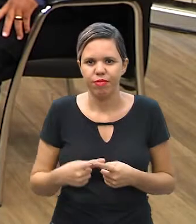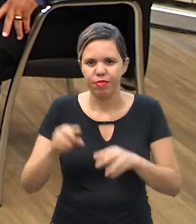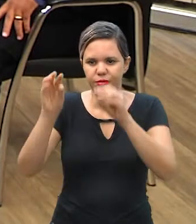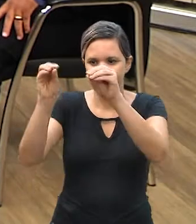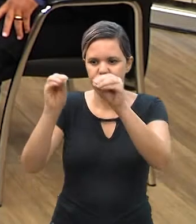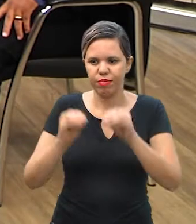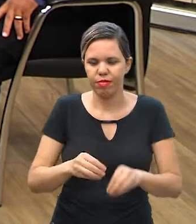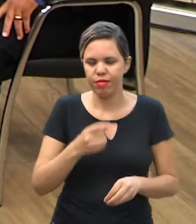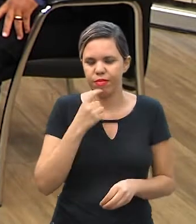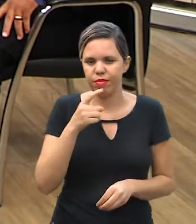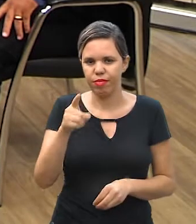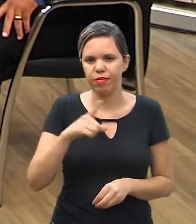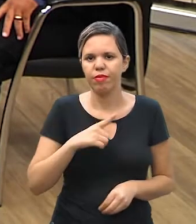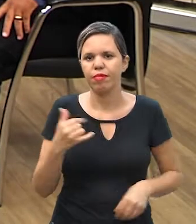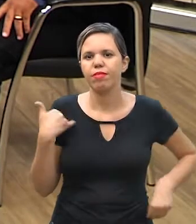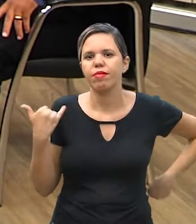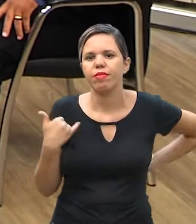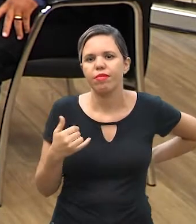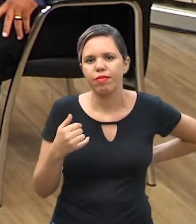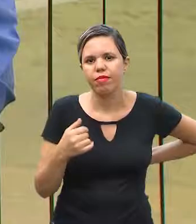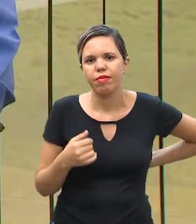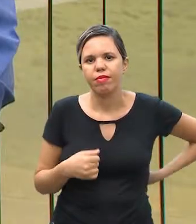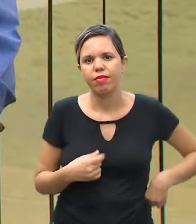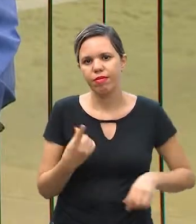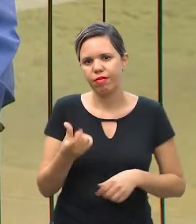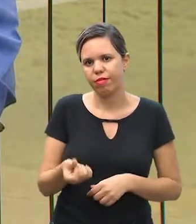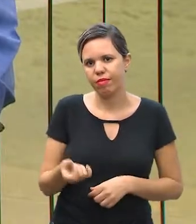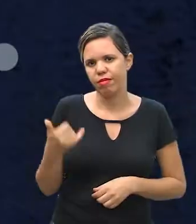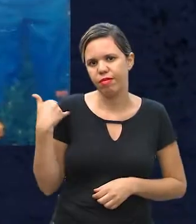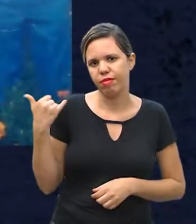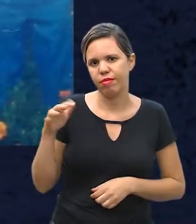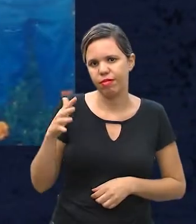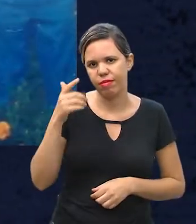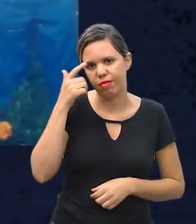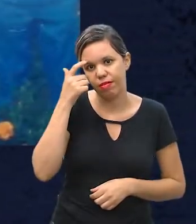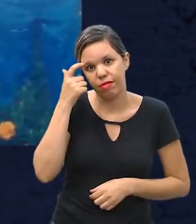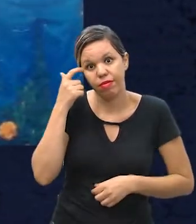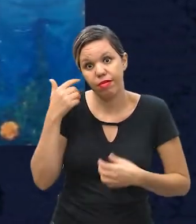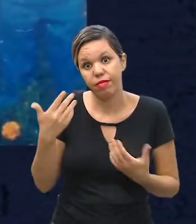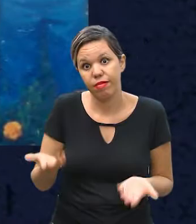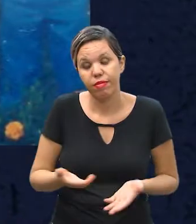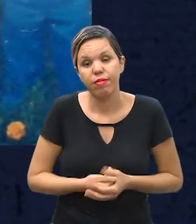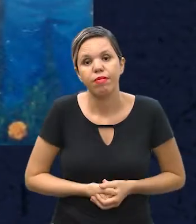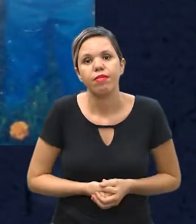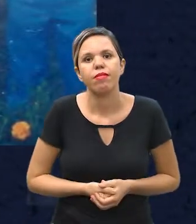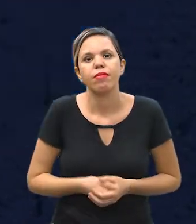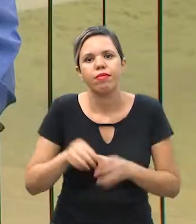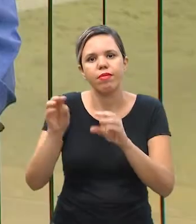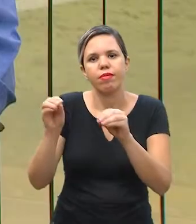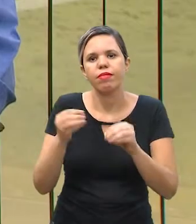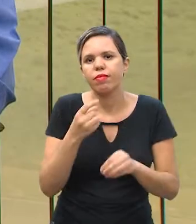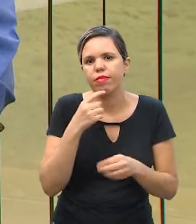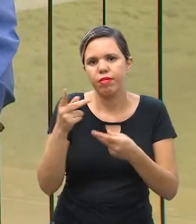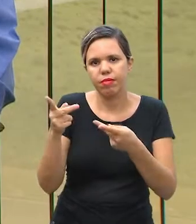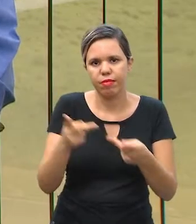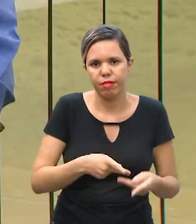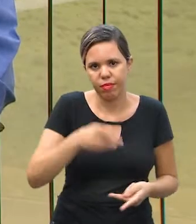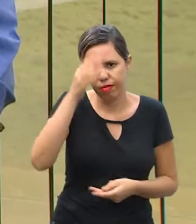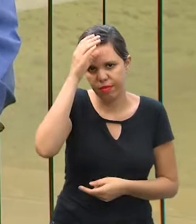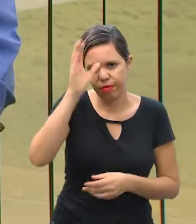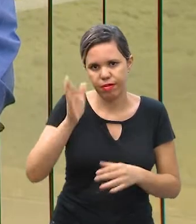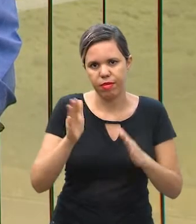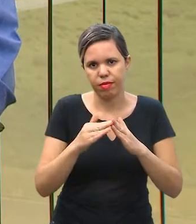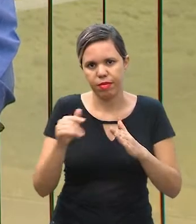para Campinas e você tinha quantos anos? 16 anos e meio, mais ou menos, e vim para Campinas a convite dos meus tios,